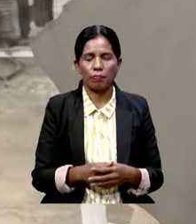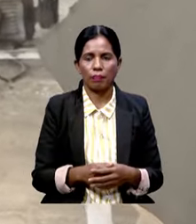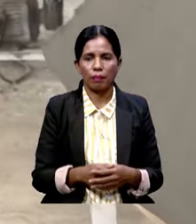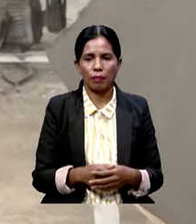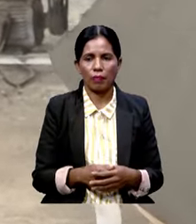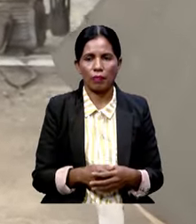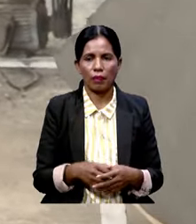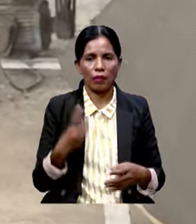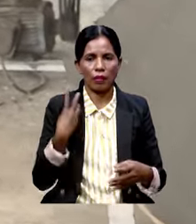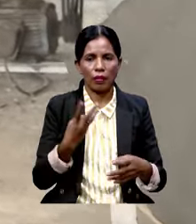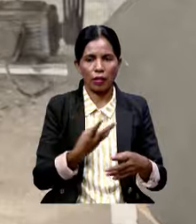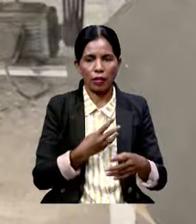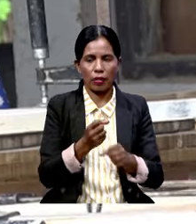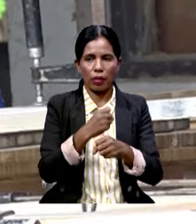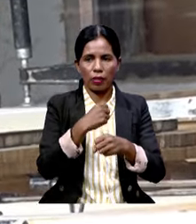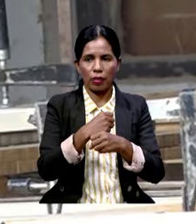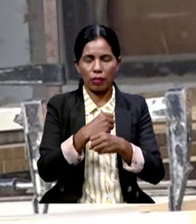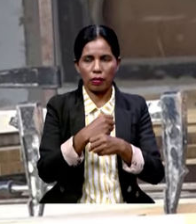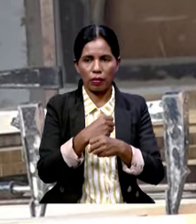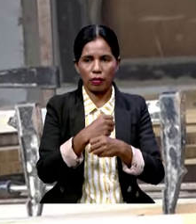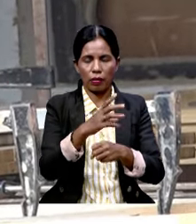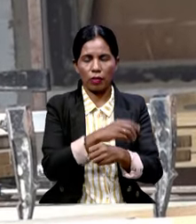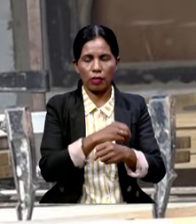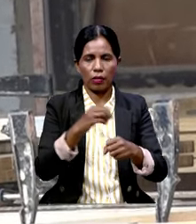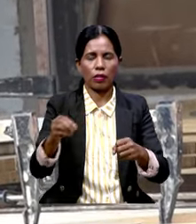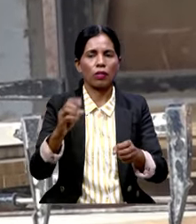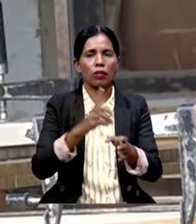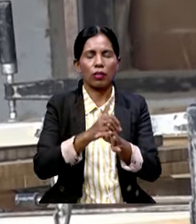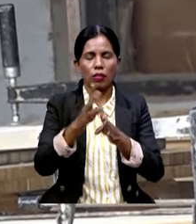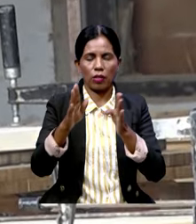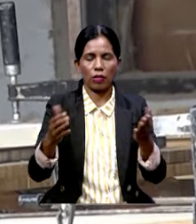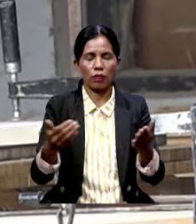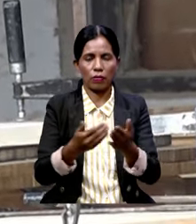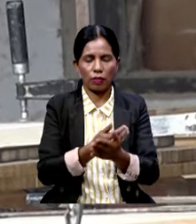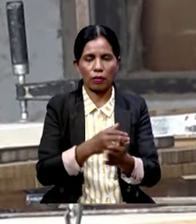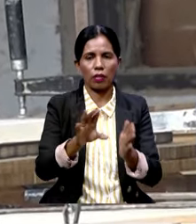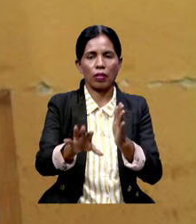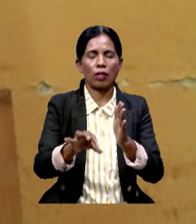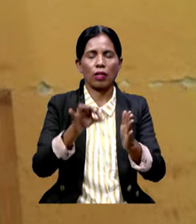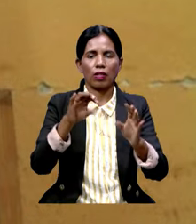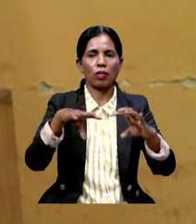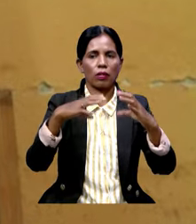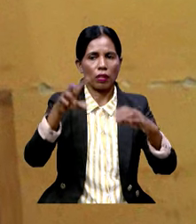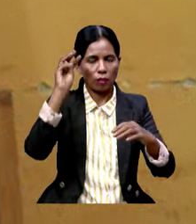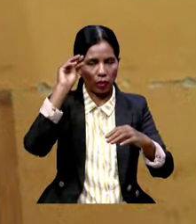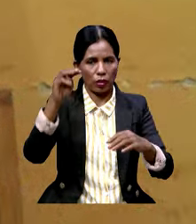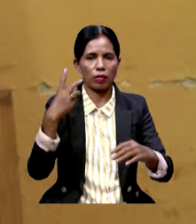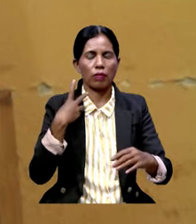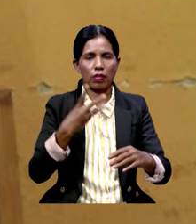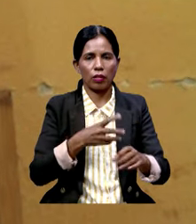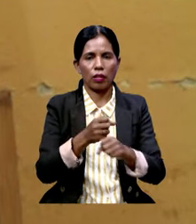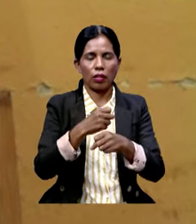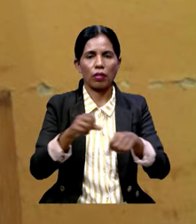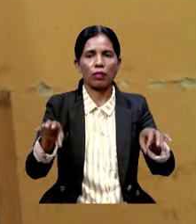ita ha ne sa ha se den dirigent fon si dr fula et anomia sa ma travis consiglio ministro ento mi confianza de